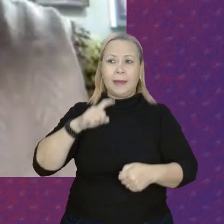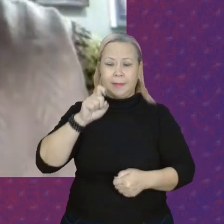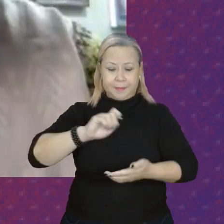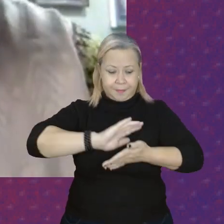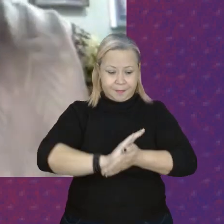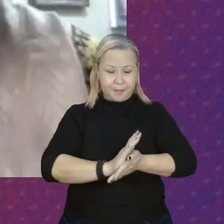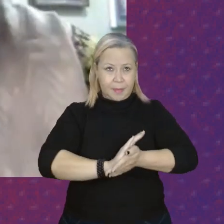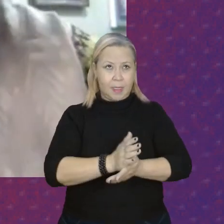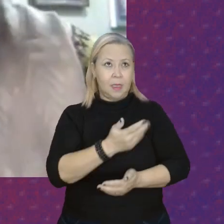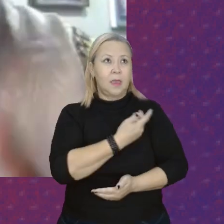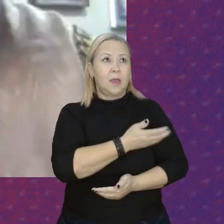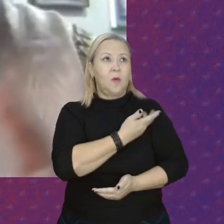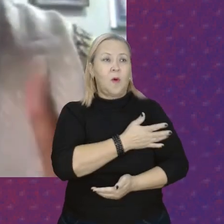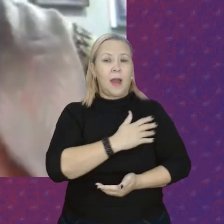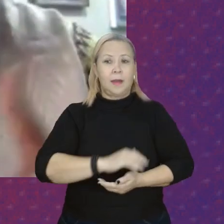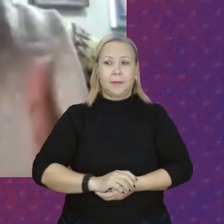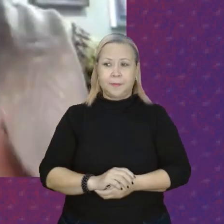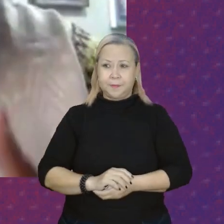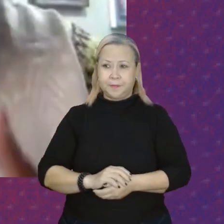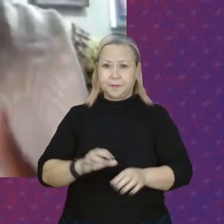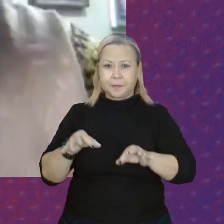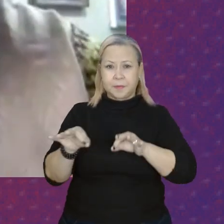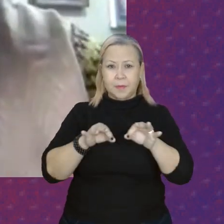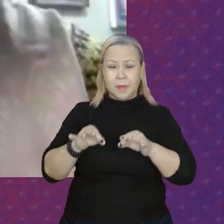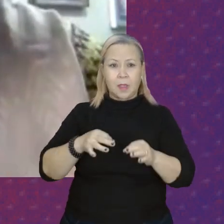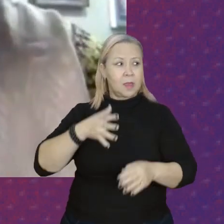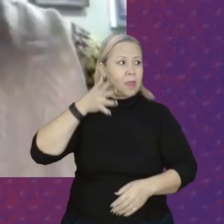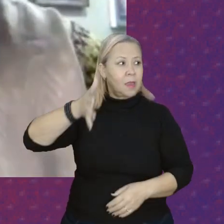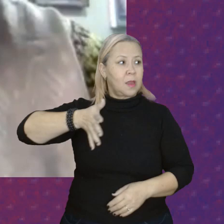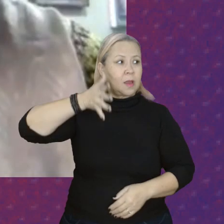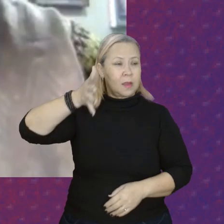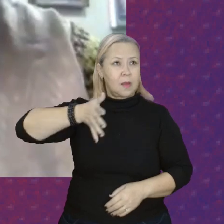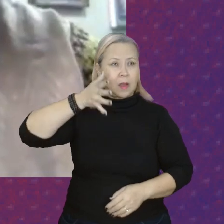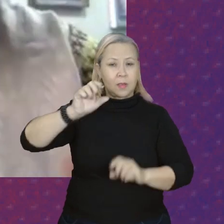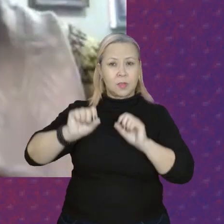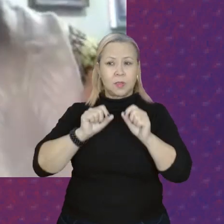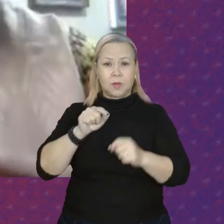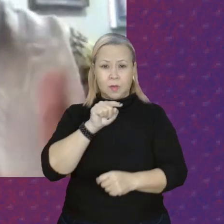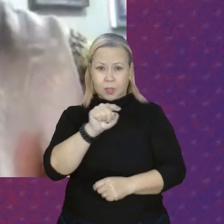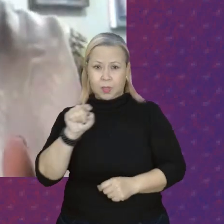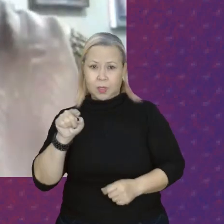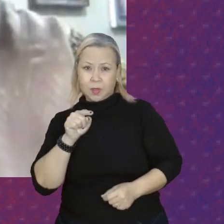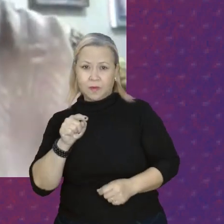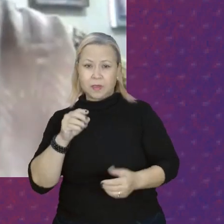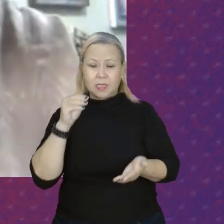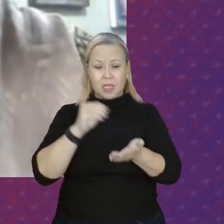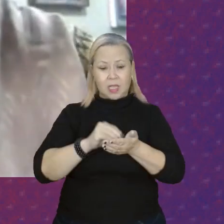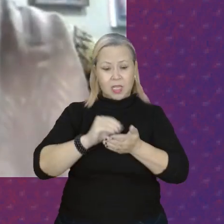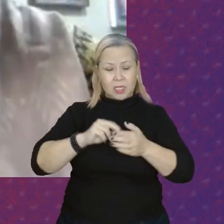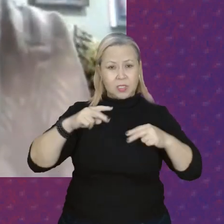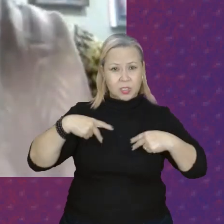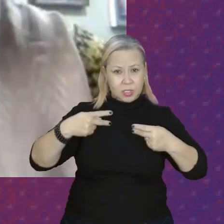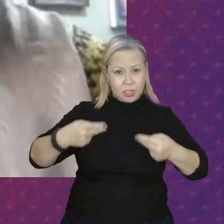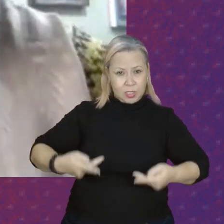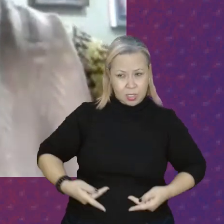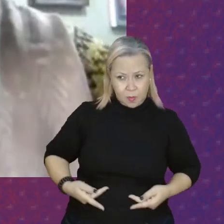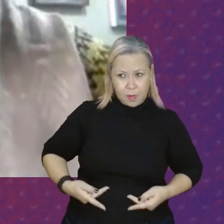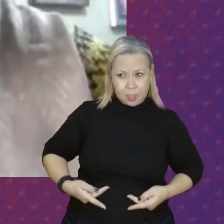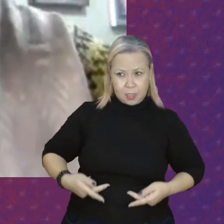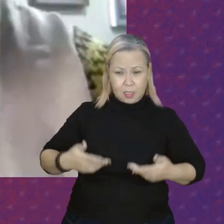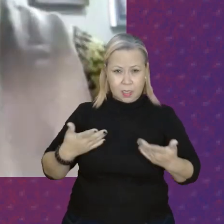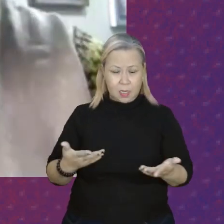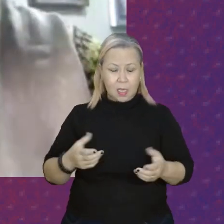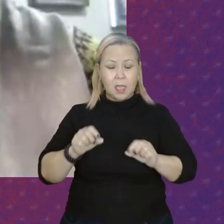oprimidos, né? Então, se constrói toda uma narrativa em que você desumaniza essas populações e, com